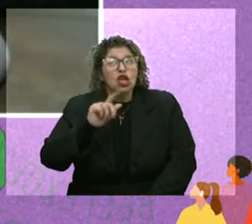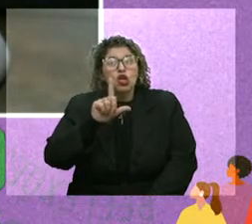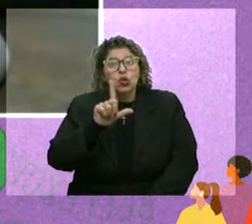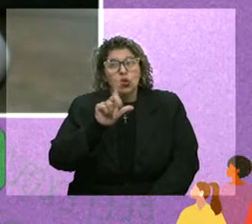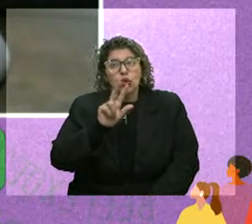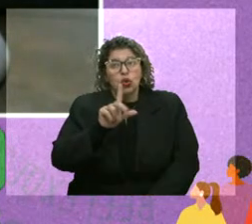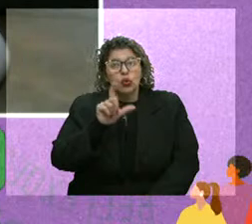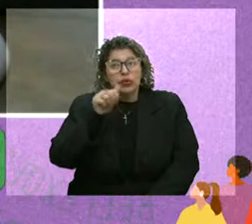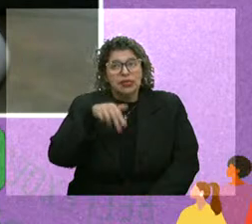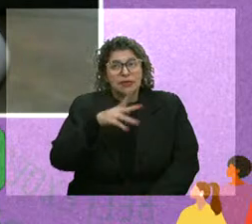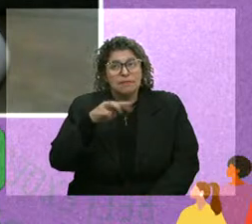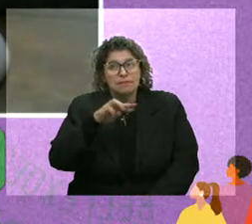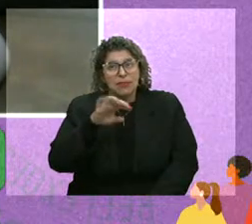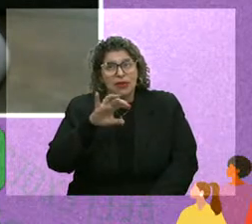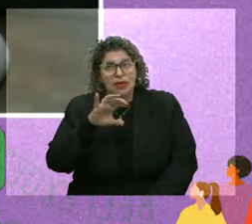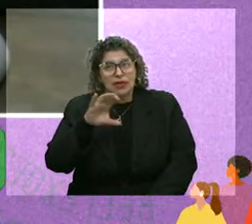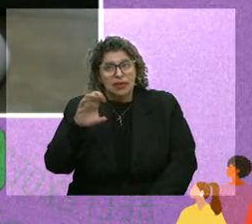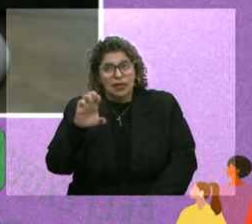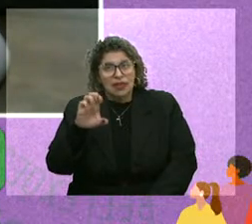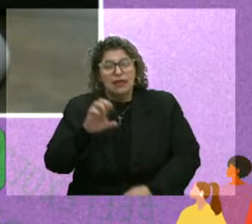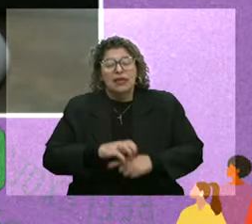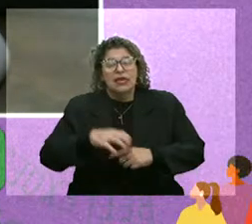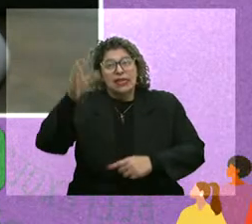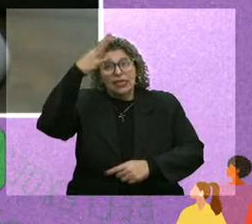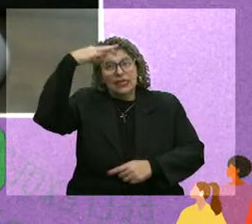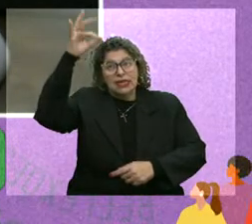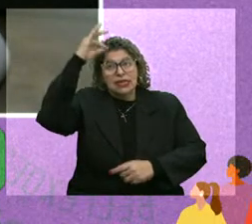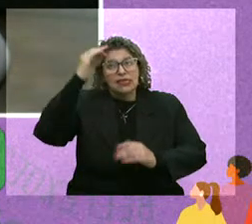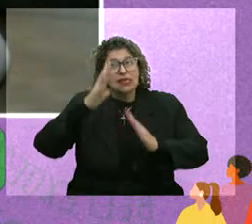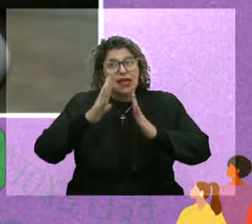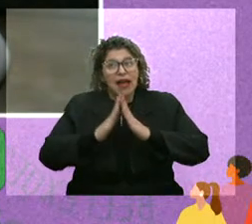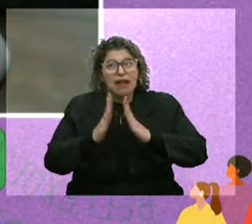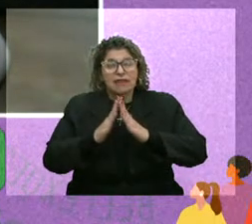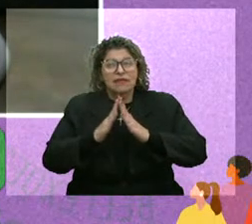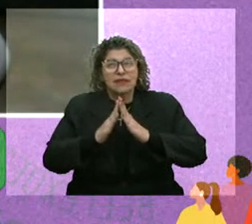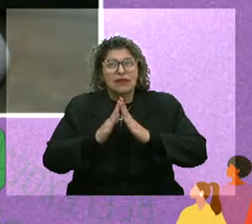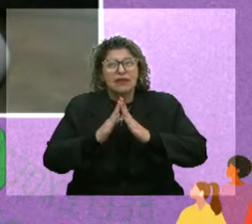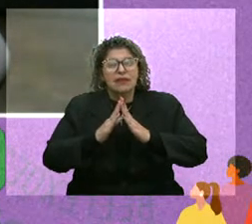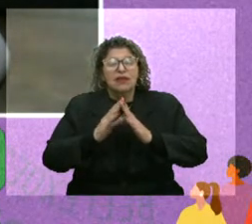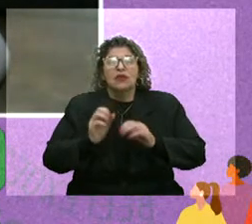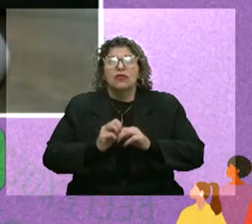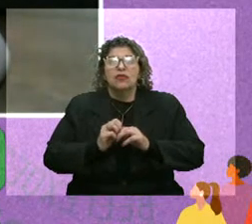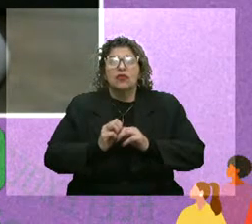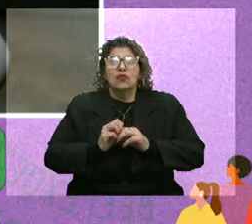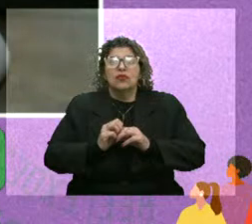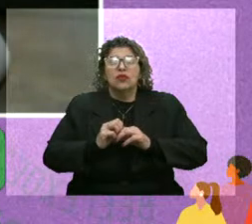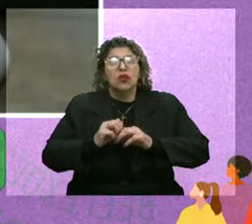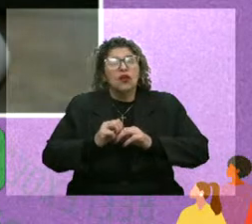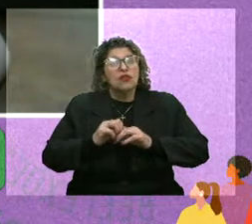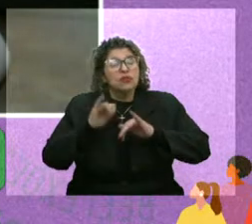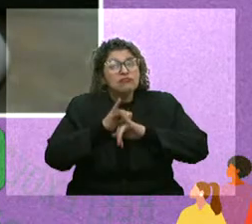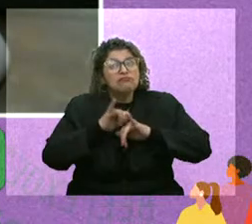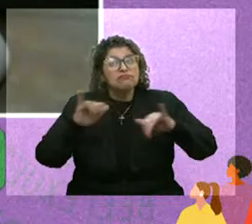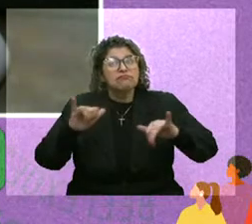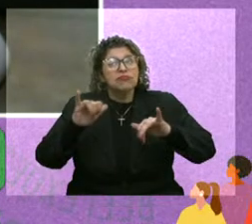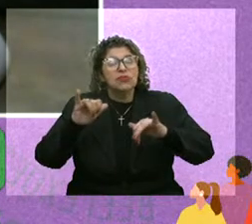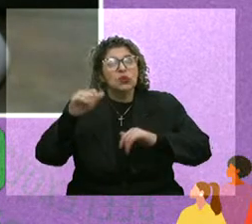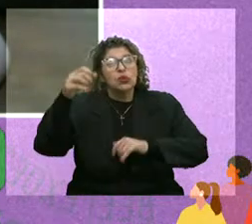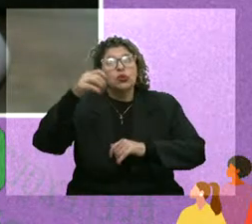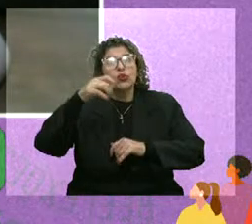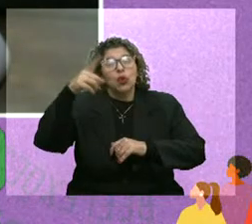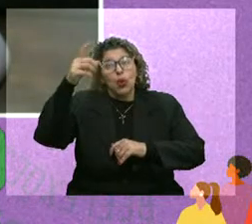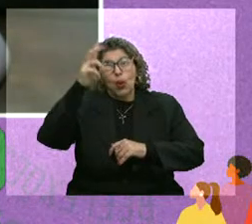da Associação das Santas Casas, fazer o nosso reconhecimento aos hospitais